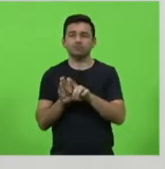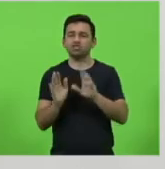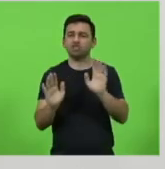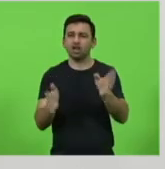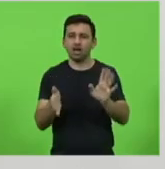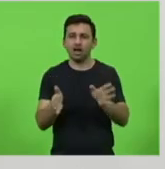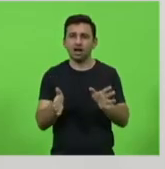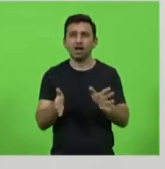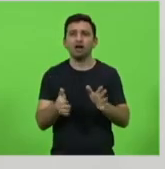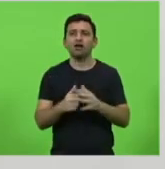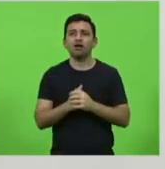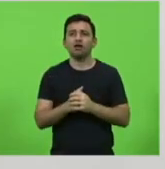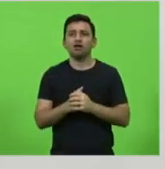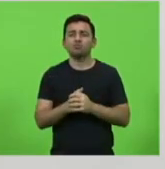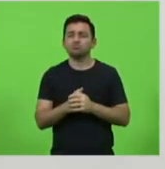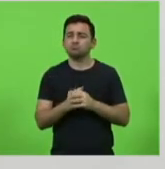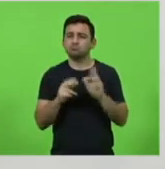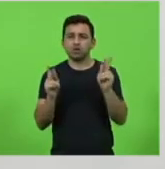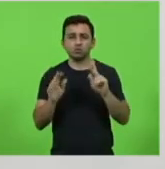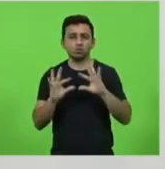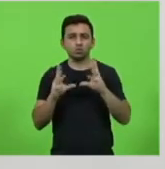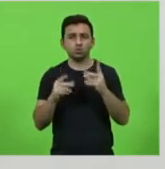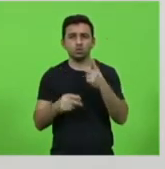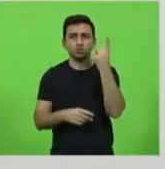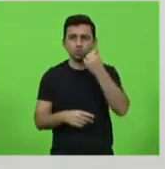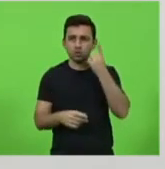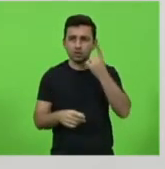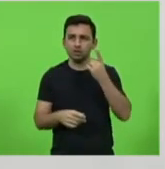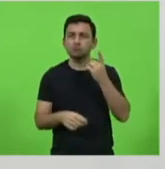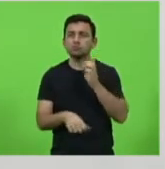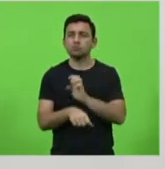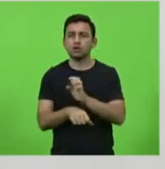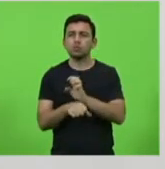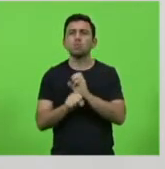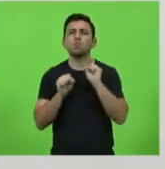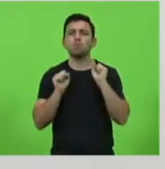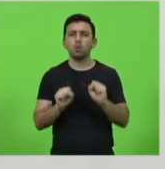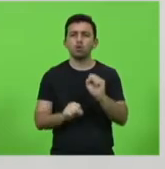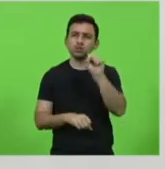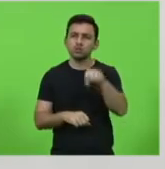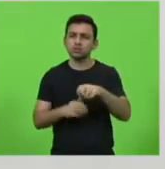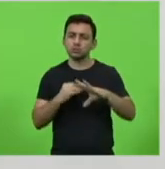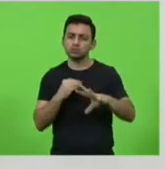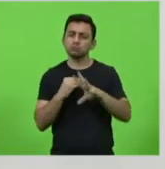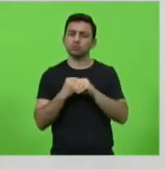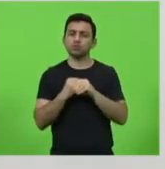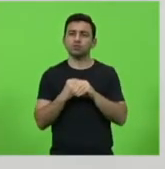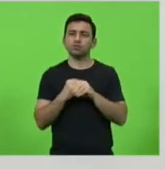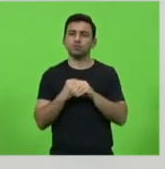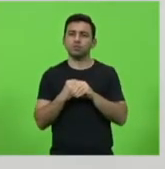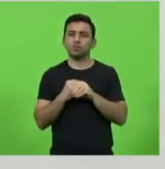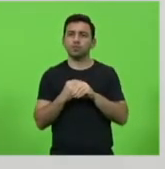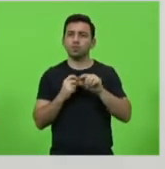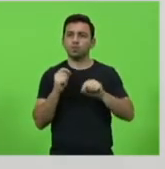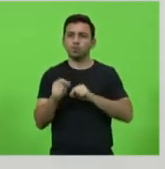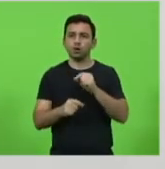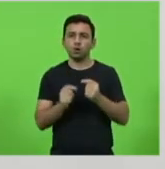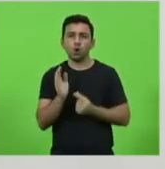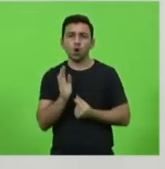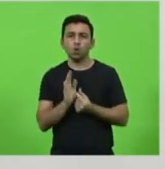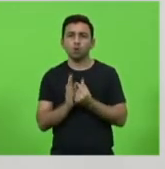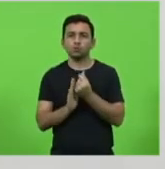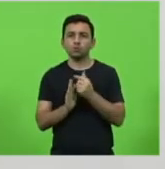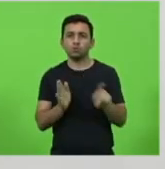pacífico que os deputados estaduais podem sim fazer emendas no orçamento